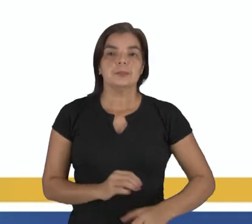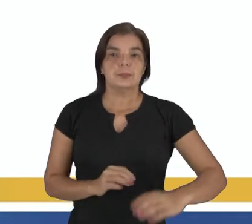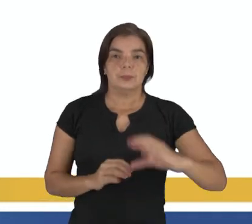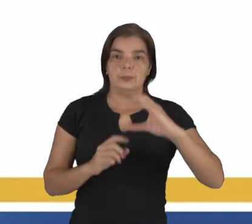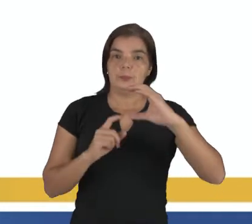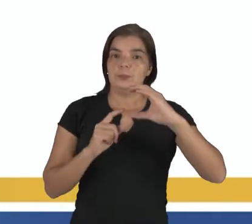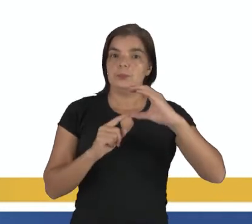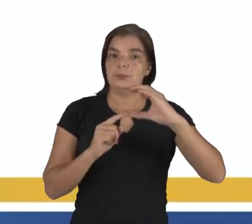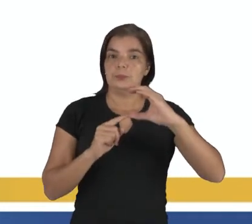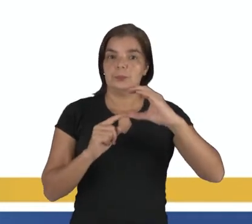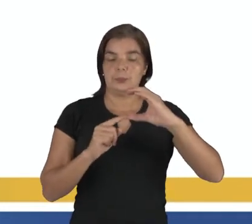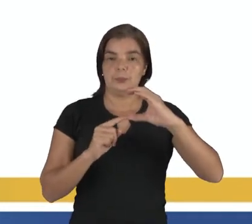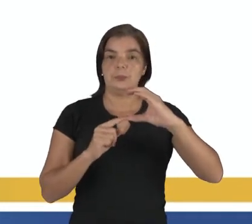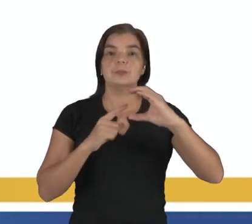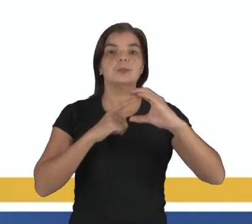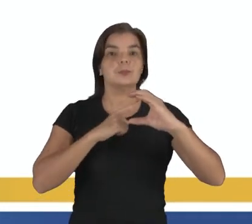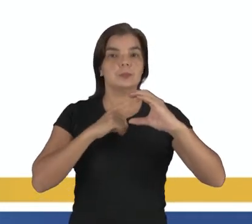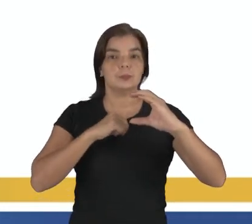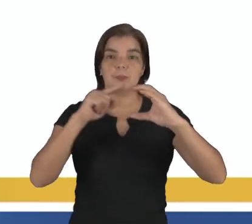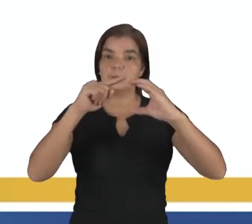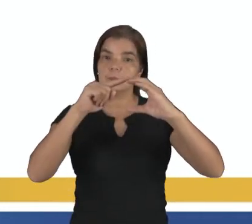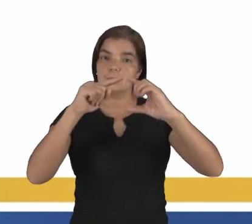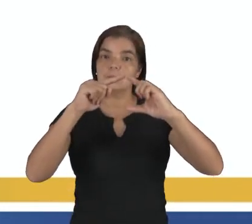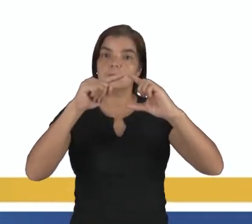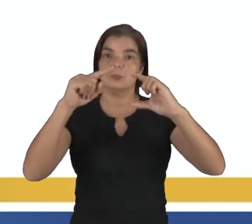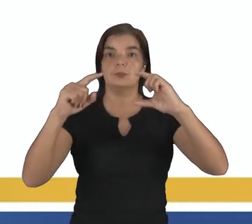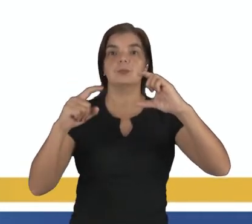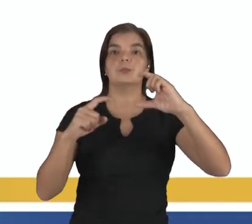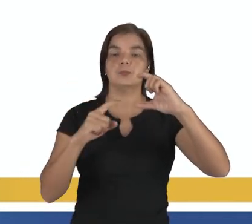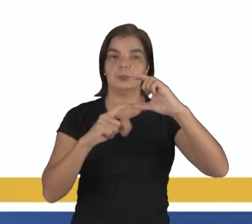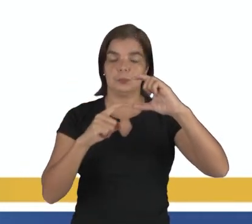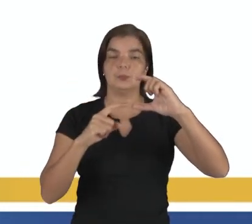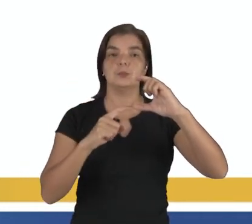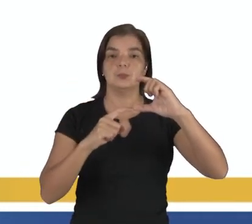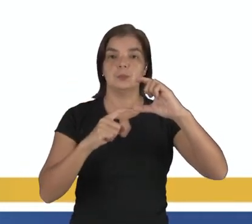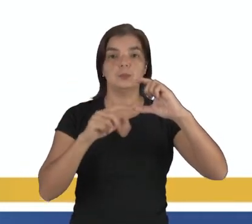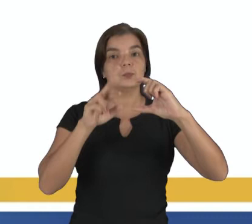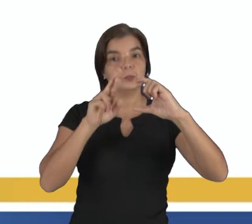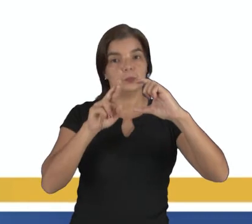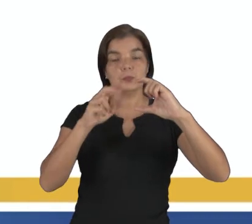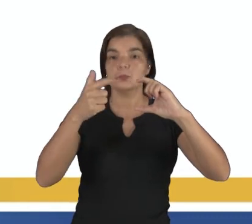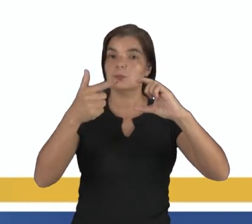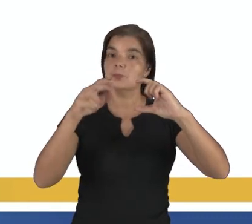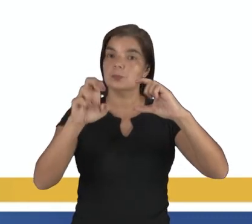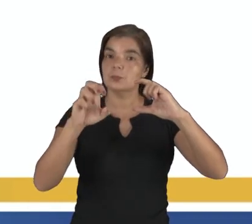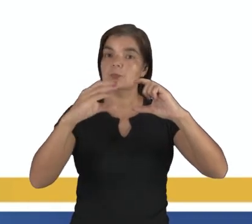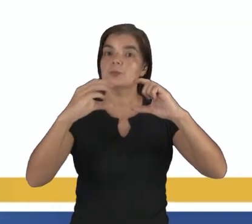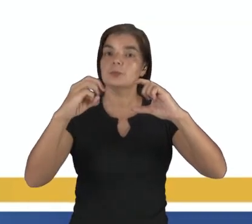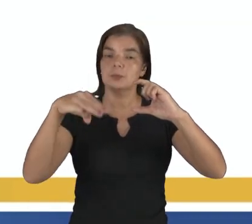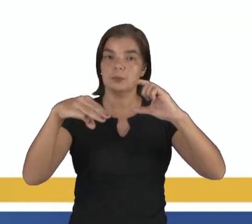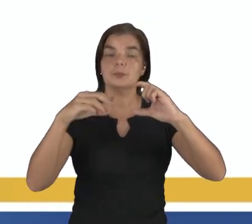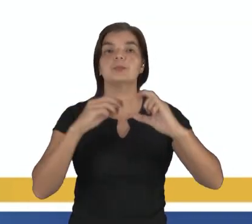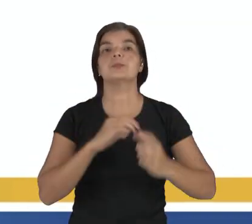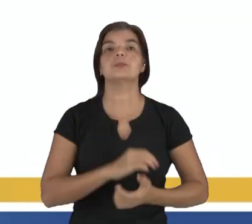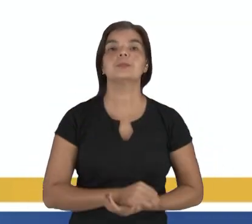olha aí. Nós temos aí a circunferência com um raio de 25 centímetros.